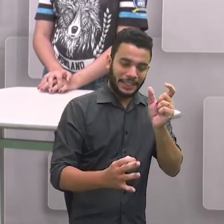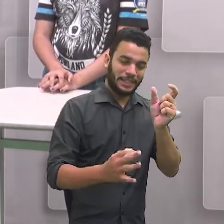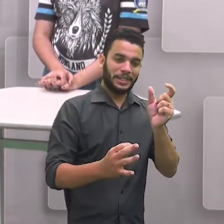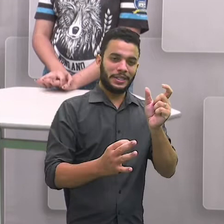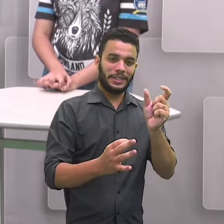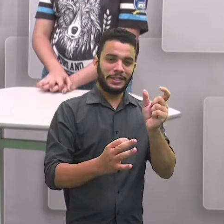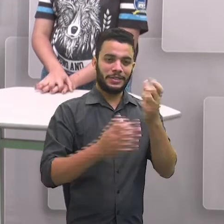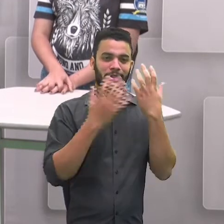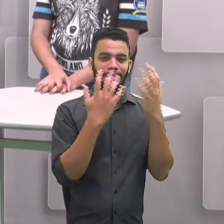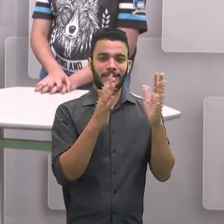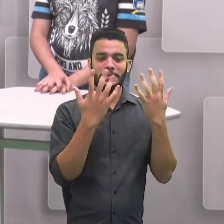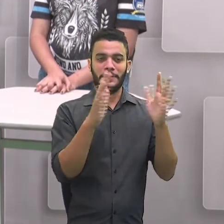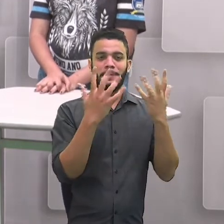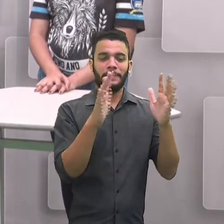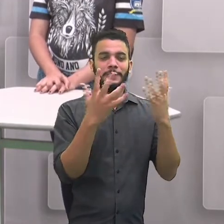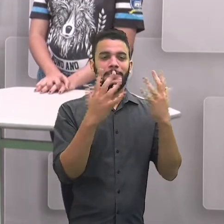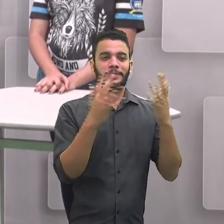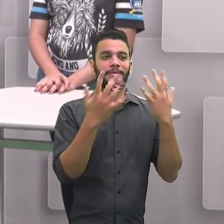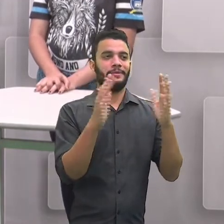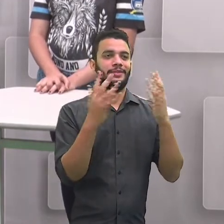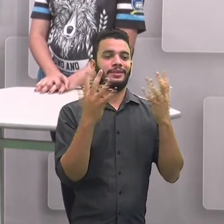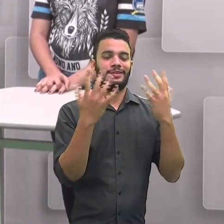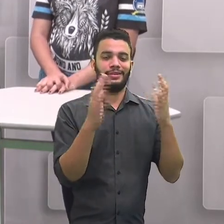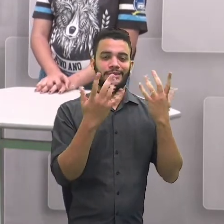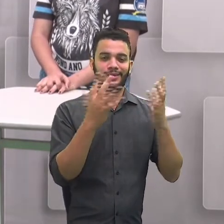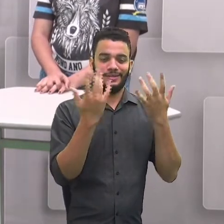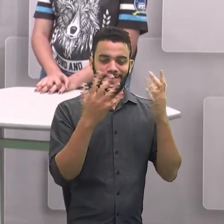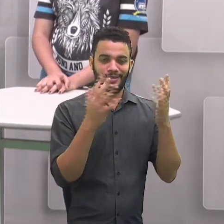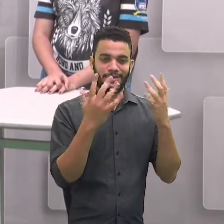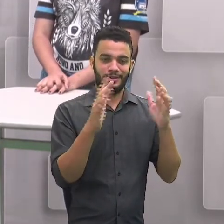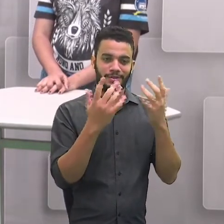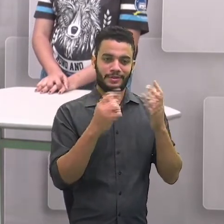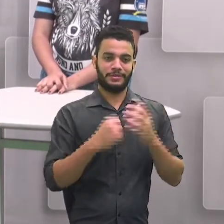correta, Yasmin. Meus parabéns.